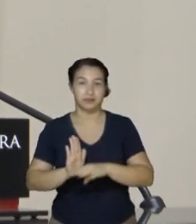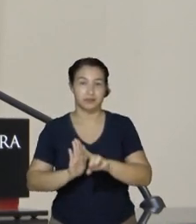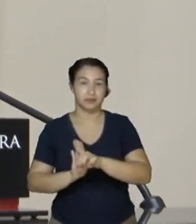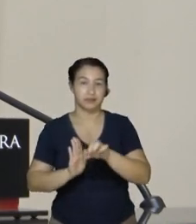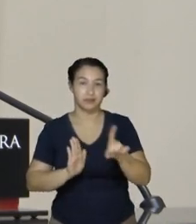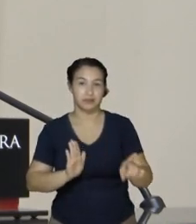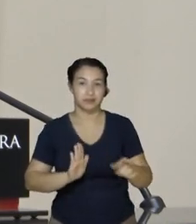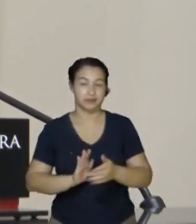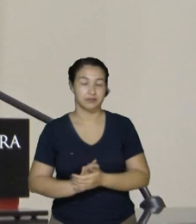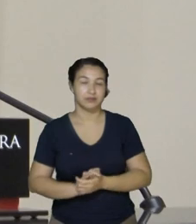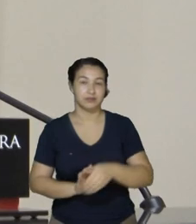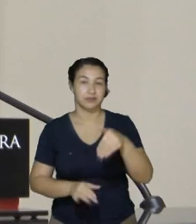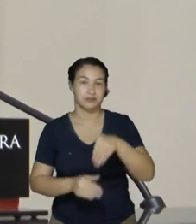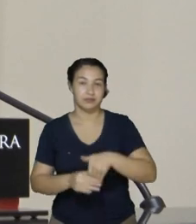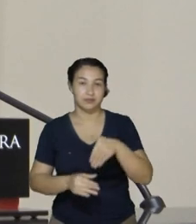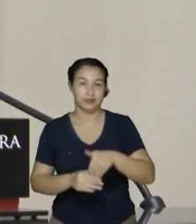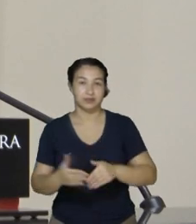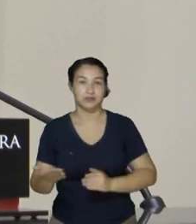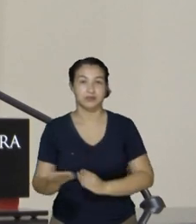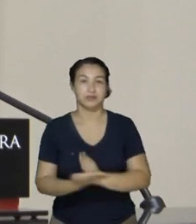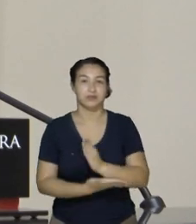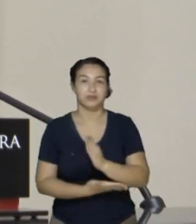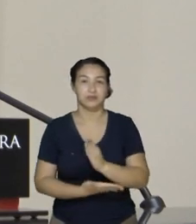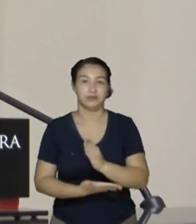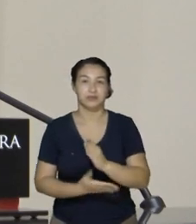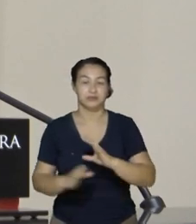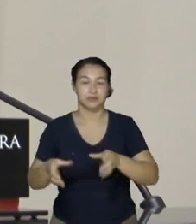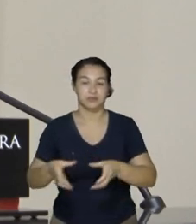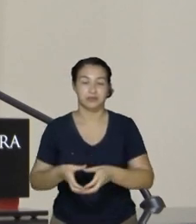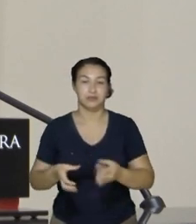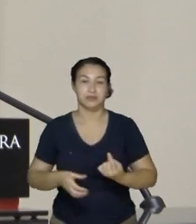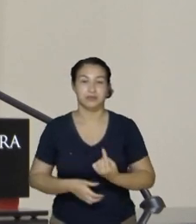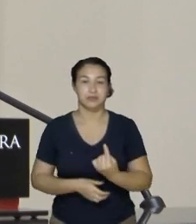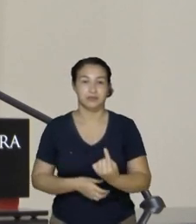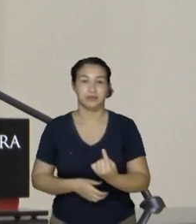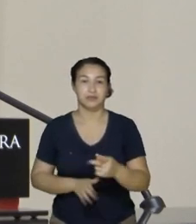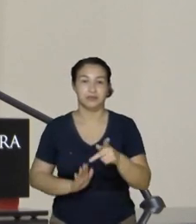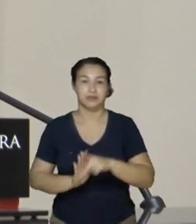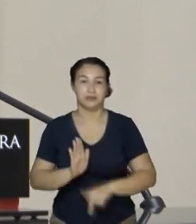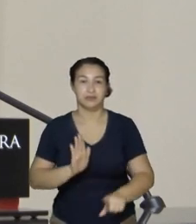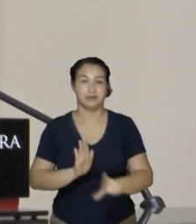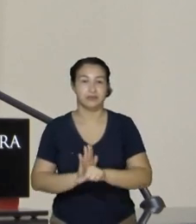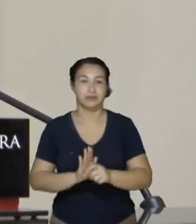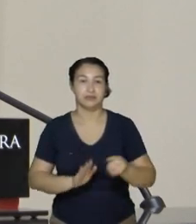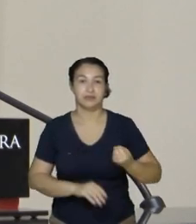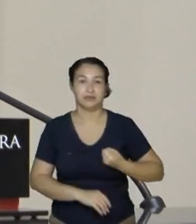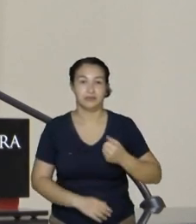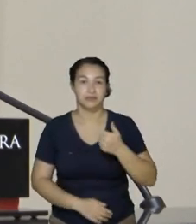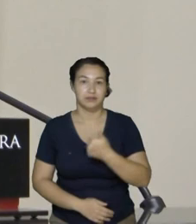Em votação, foram aprovados, em turno único, os projetos de lei número